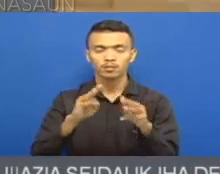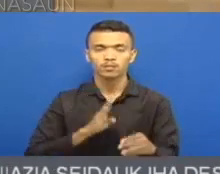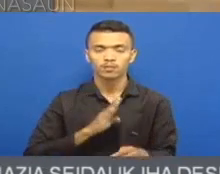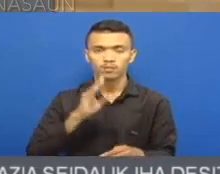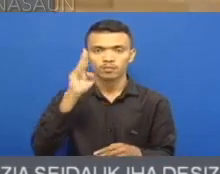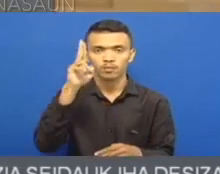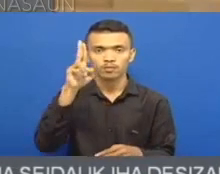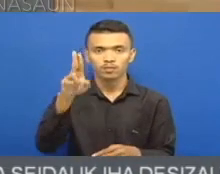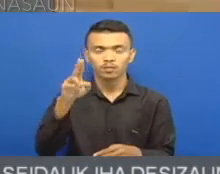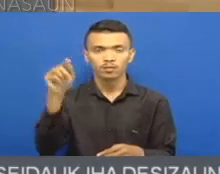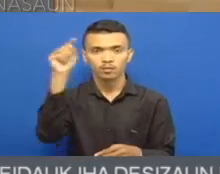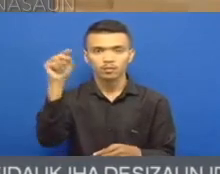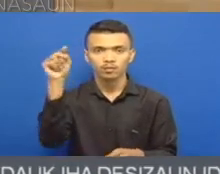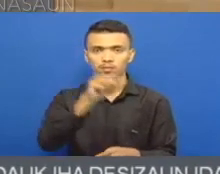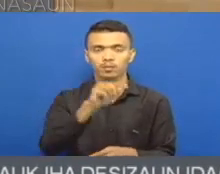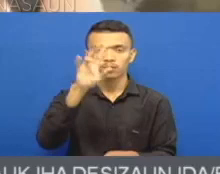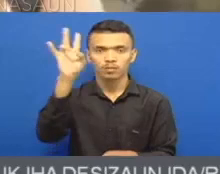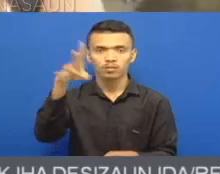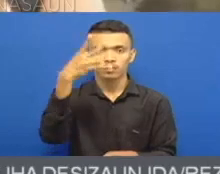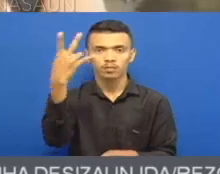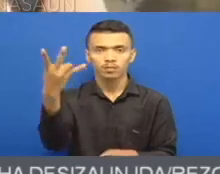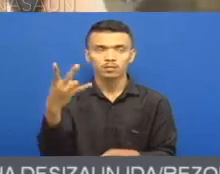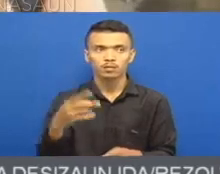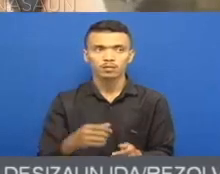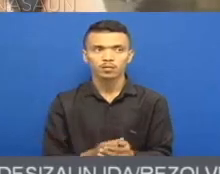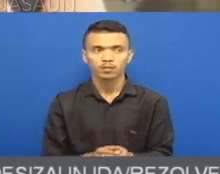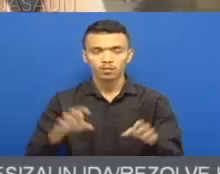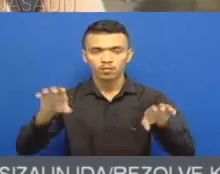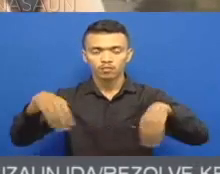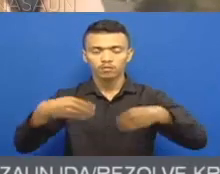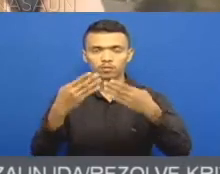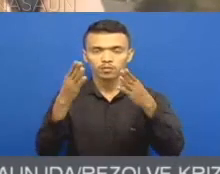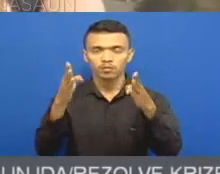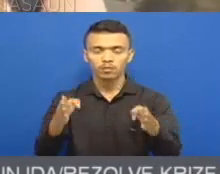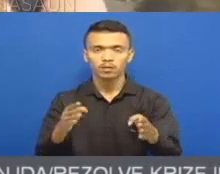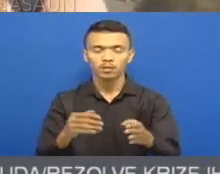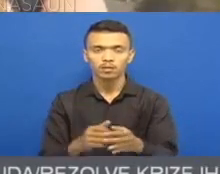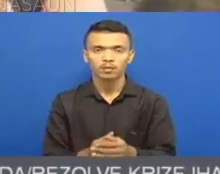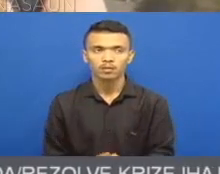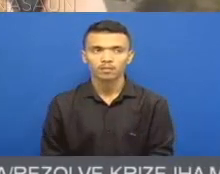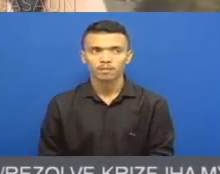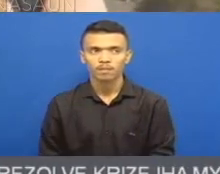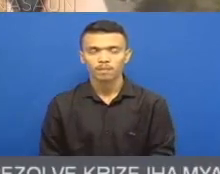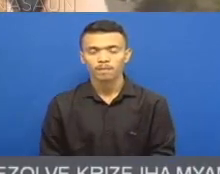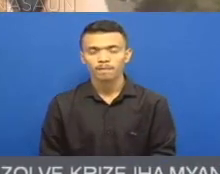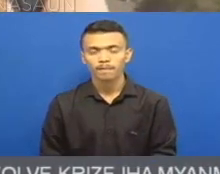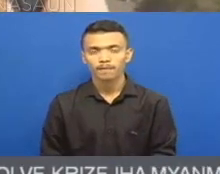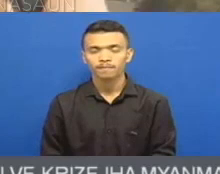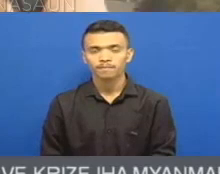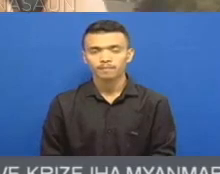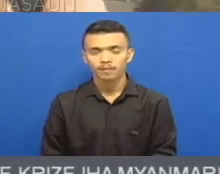atinge 1% o sanulo recém-rito. Engenheiro Companhia Rose constrange um pessoal limitada. Arlindo